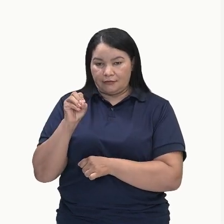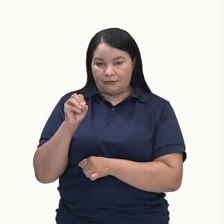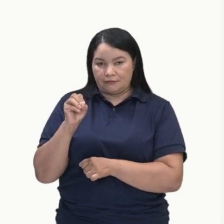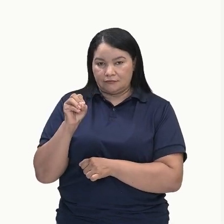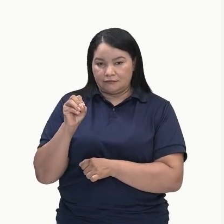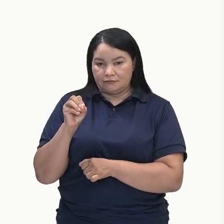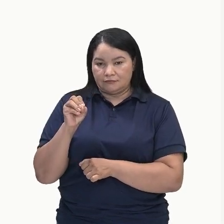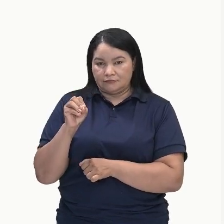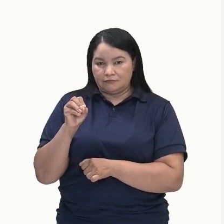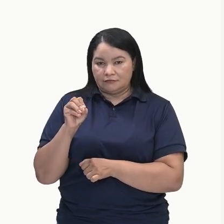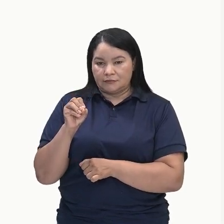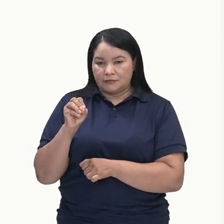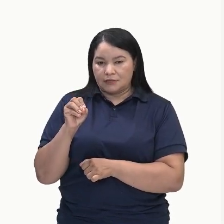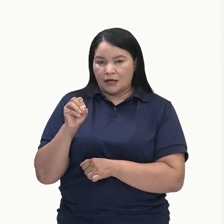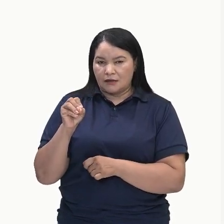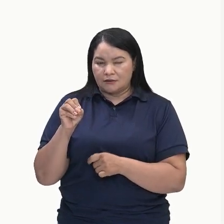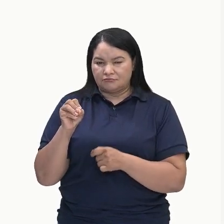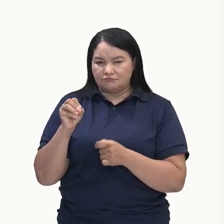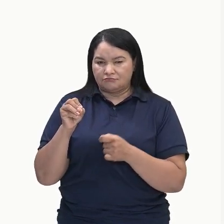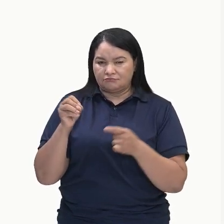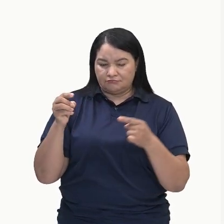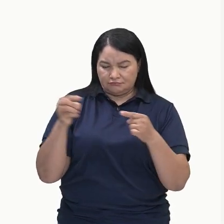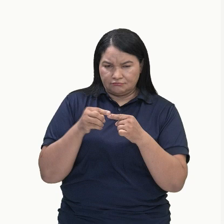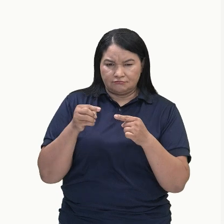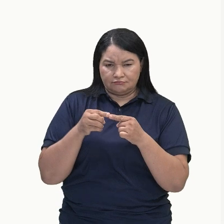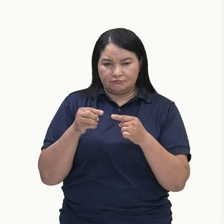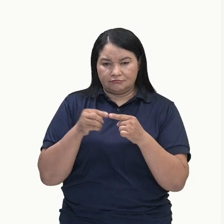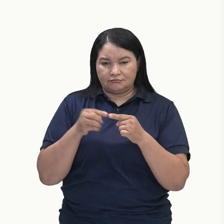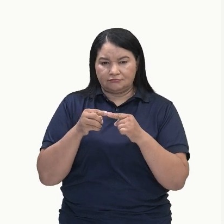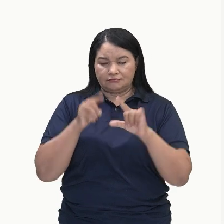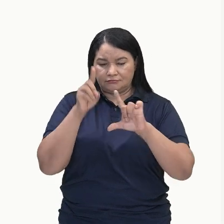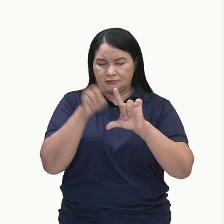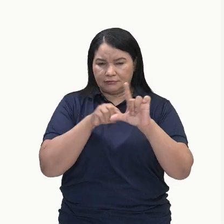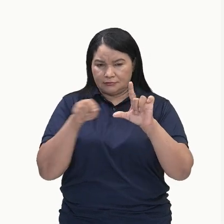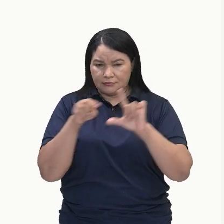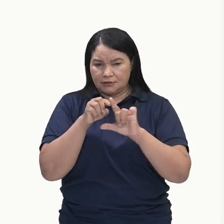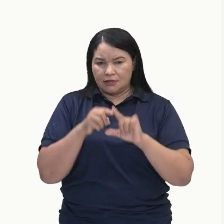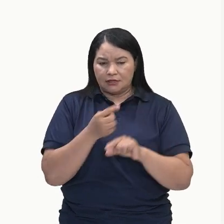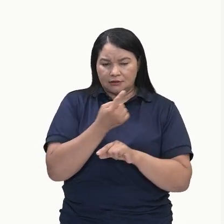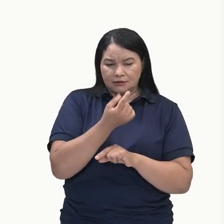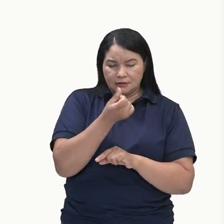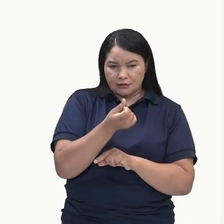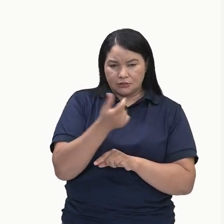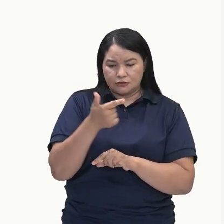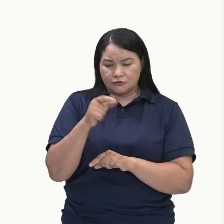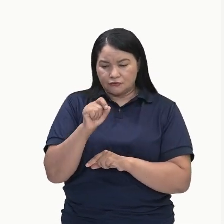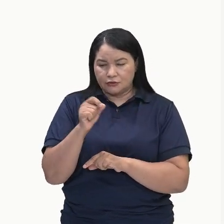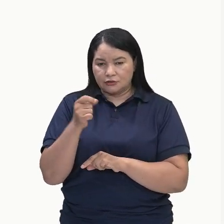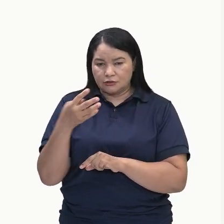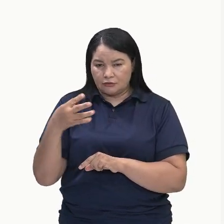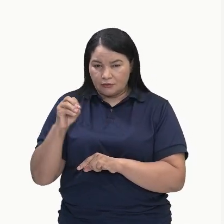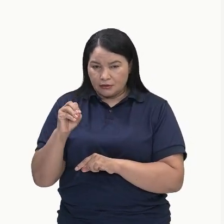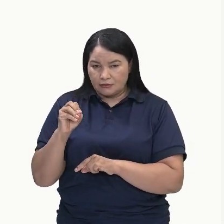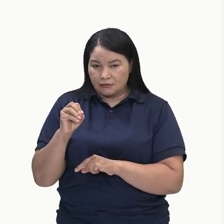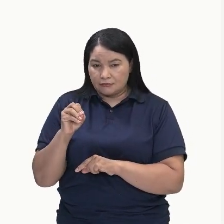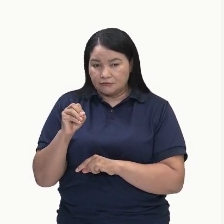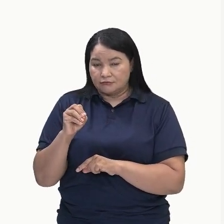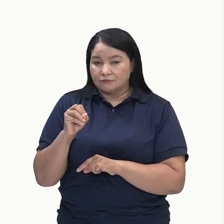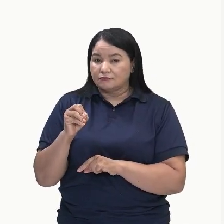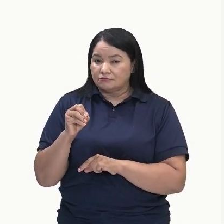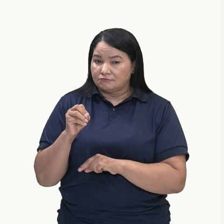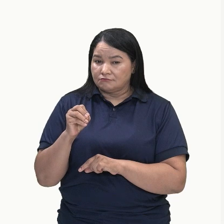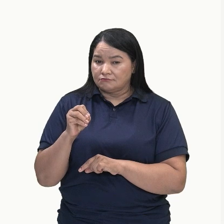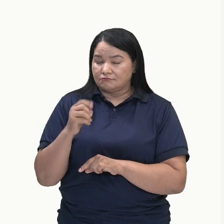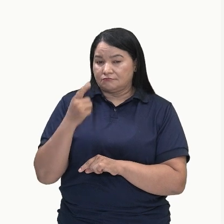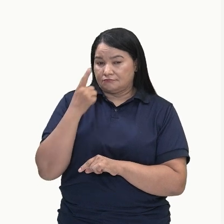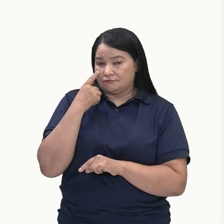40. Será que seria possível construir um triângulo com medidas 16, 20 e 40? O que é que nós vamos ter que fazer para